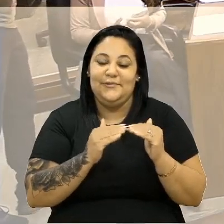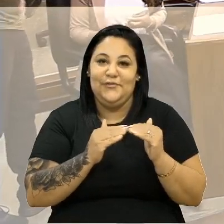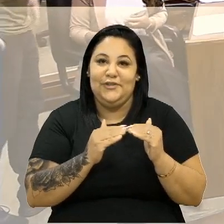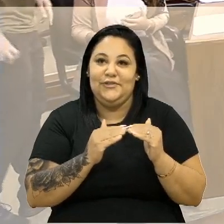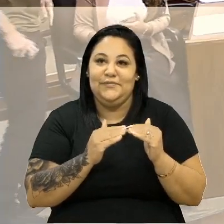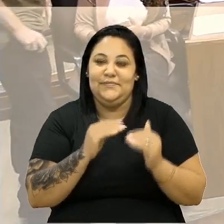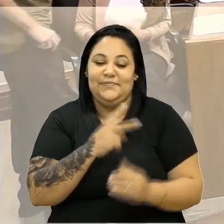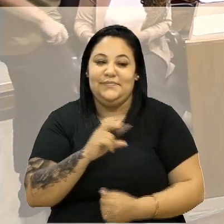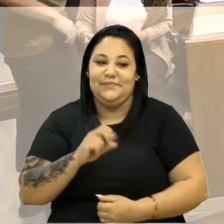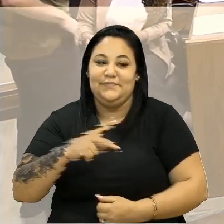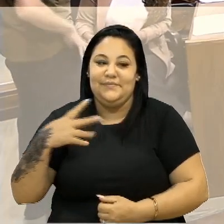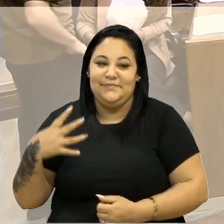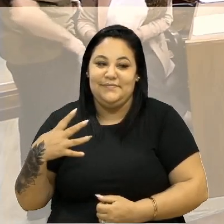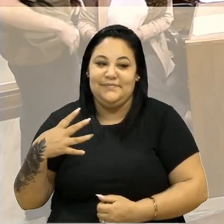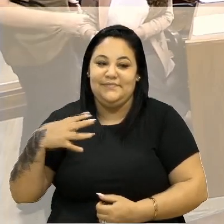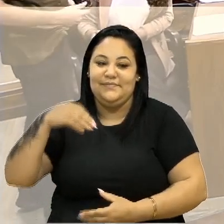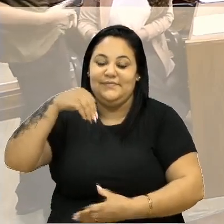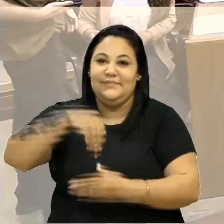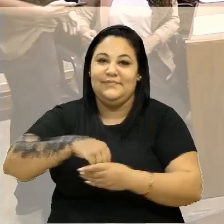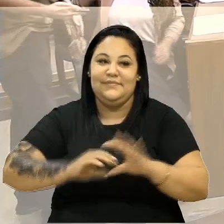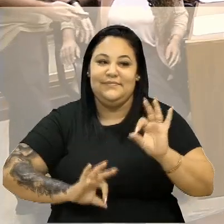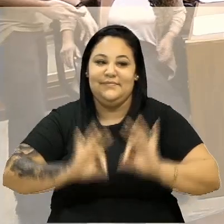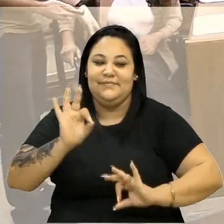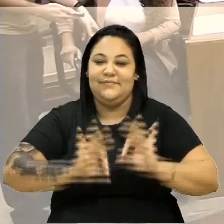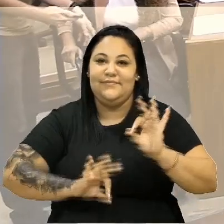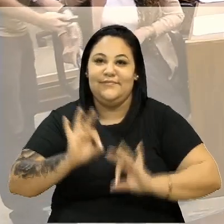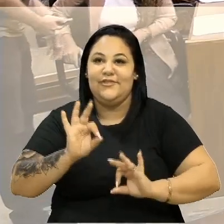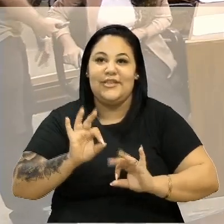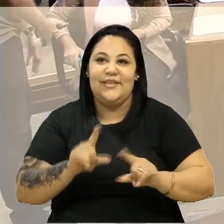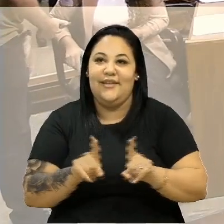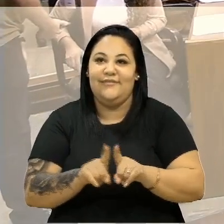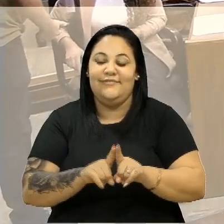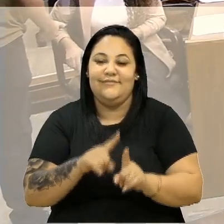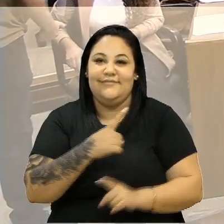149/2024, contendo o projeto de lei número